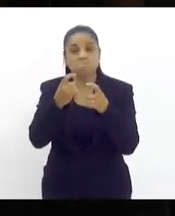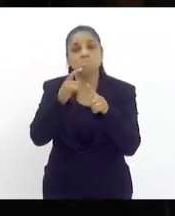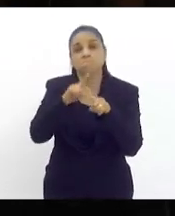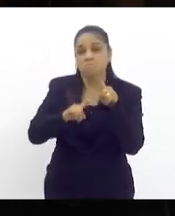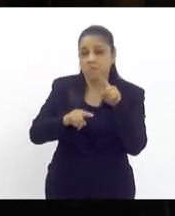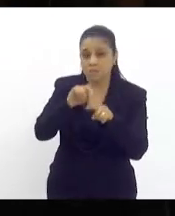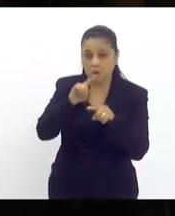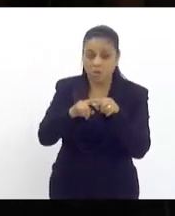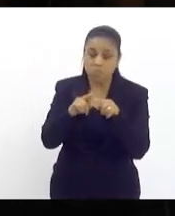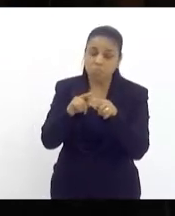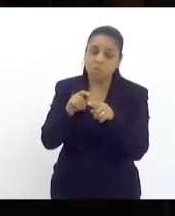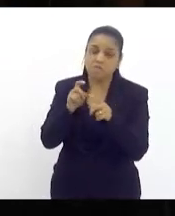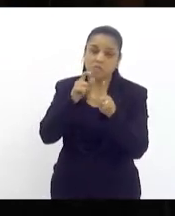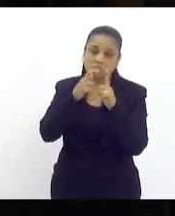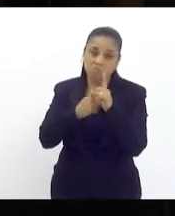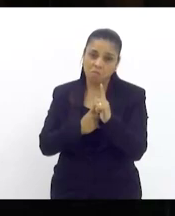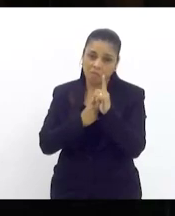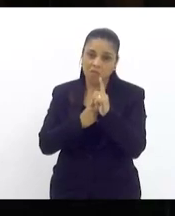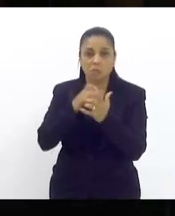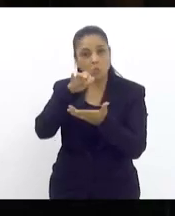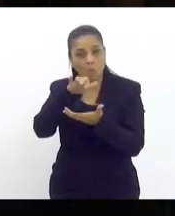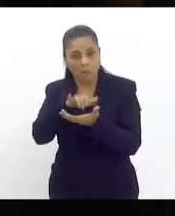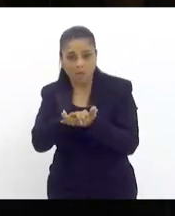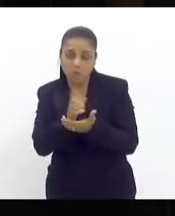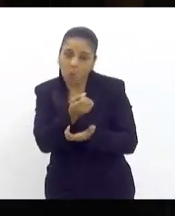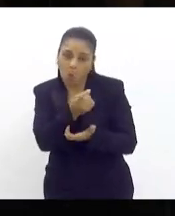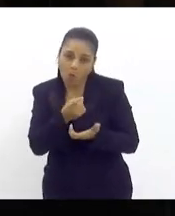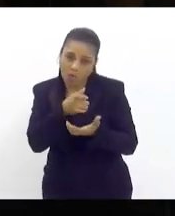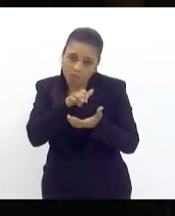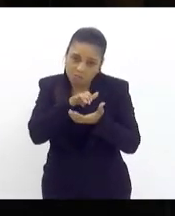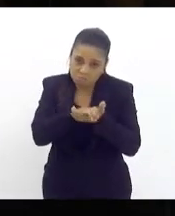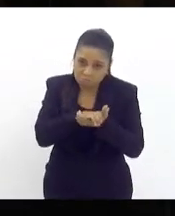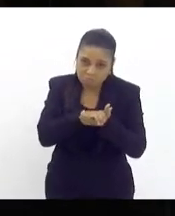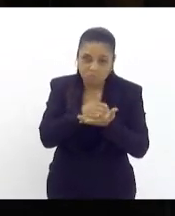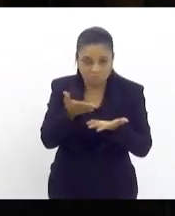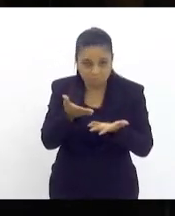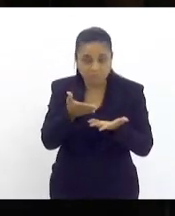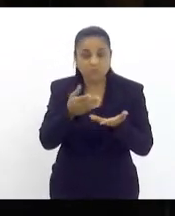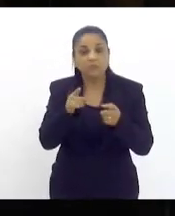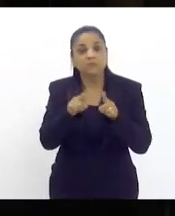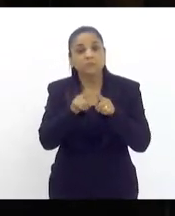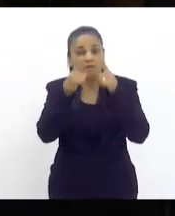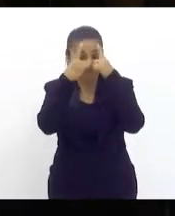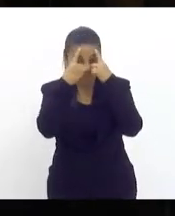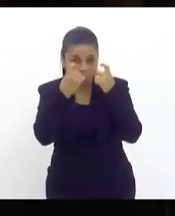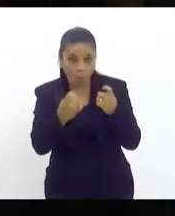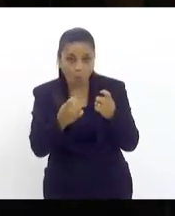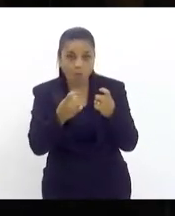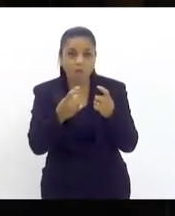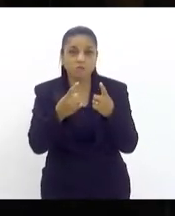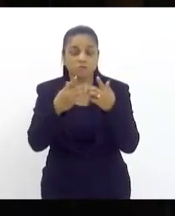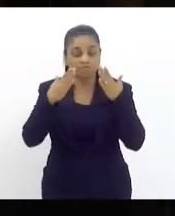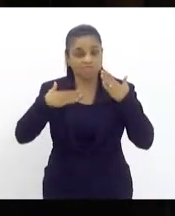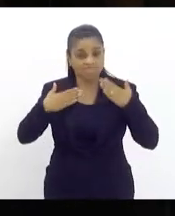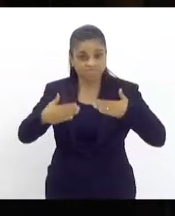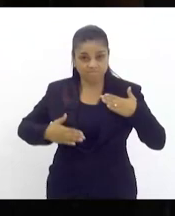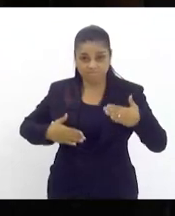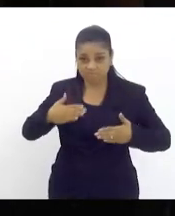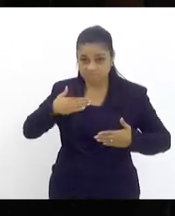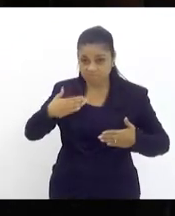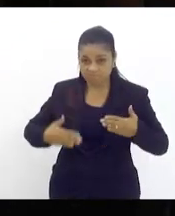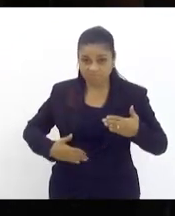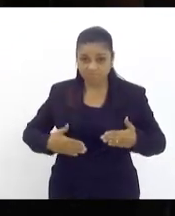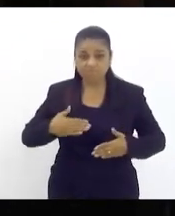do seu companheiro do seu ex- companheiro pode ser também essa violência física que muitas vezes vai